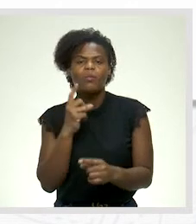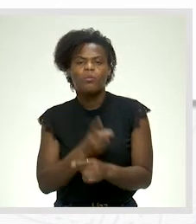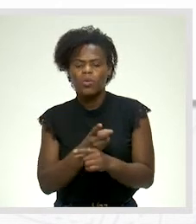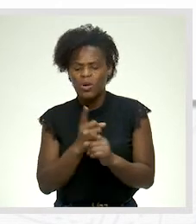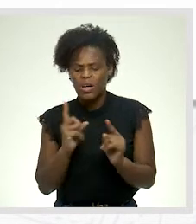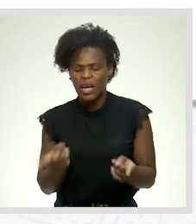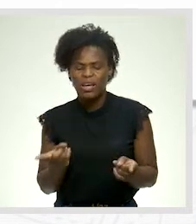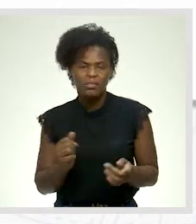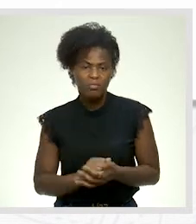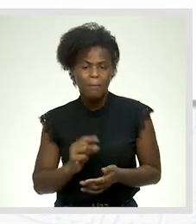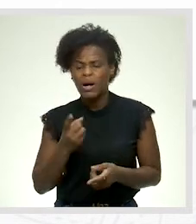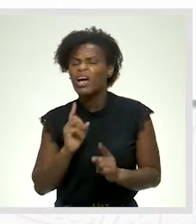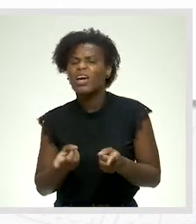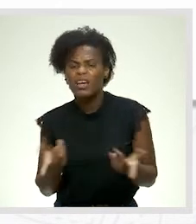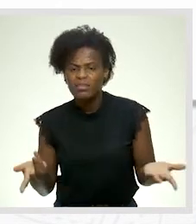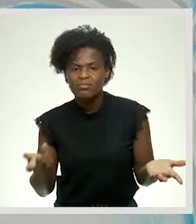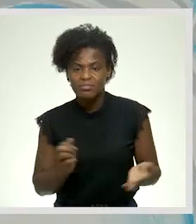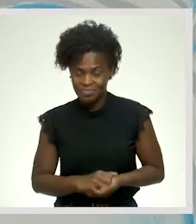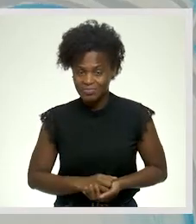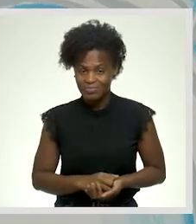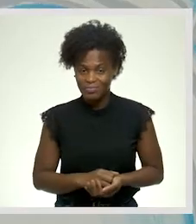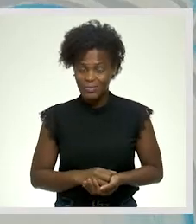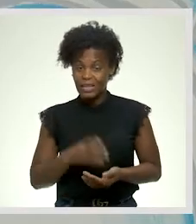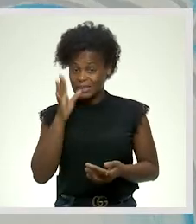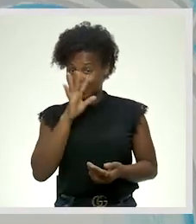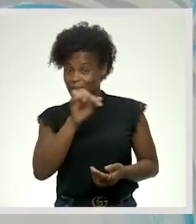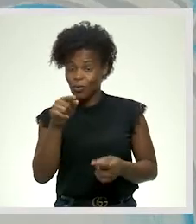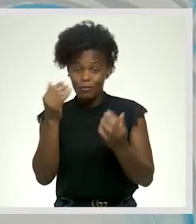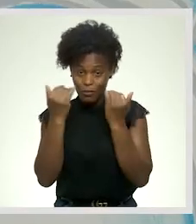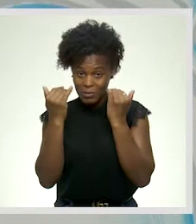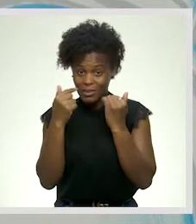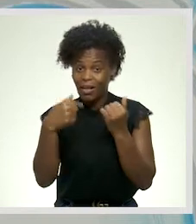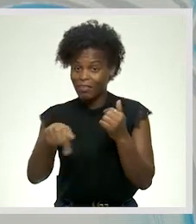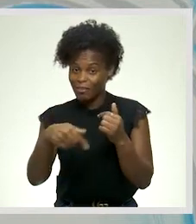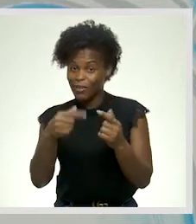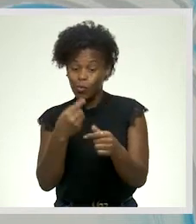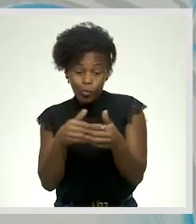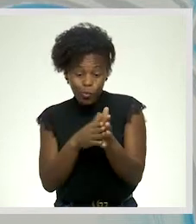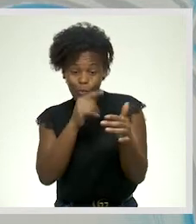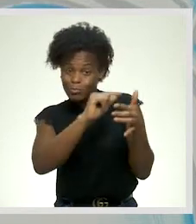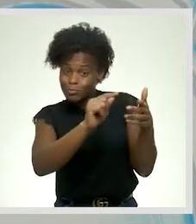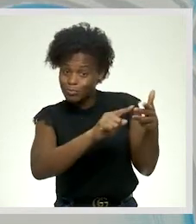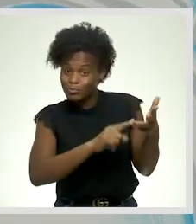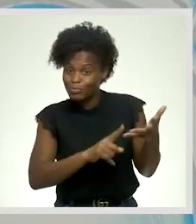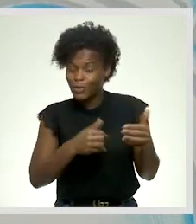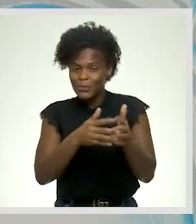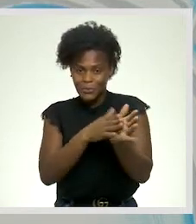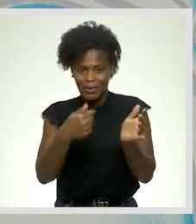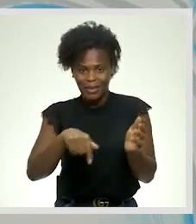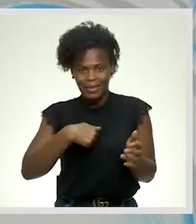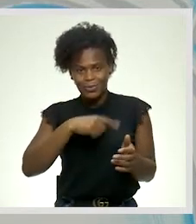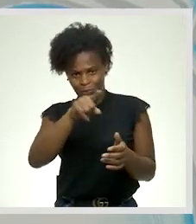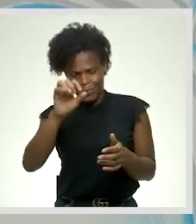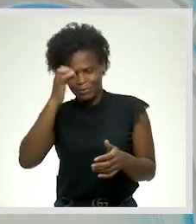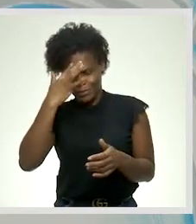significa porquê e para quê. Se a sua notícia tiver esses elementos, todos esses elementos, creia que